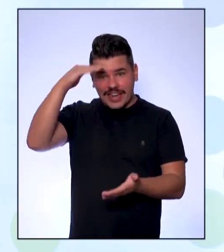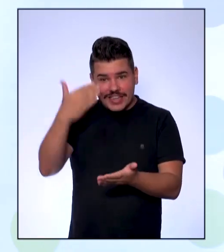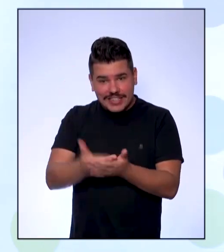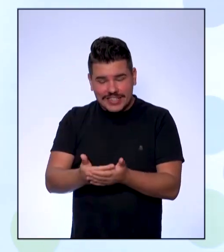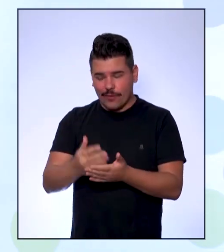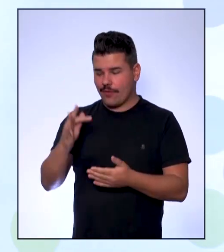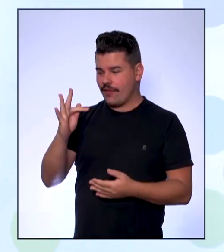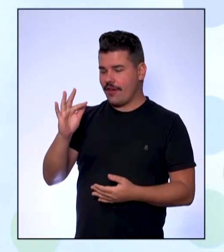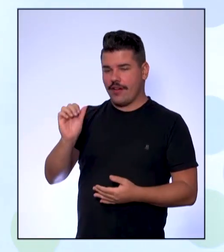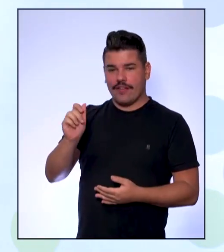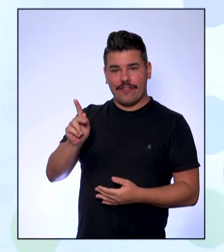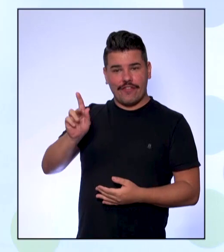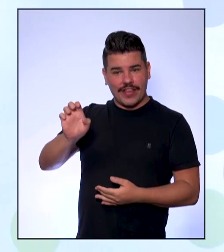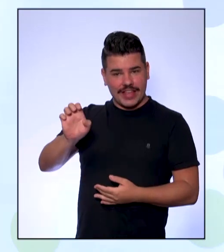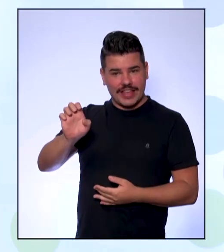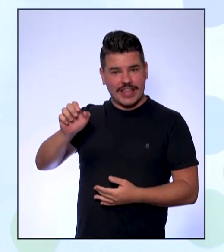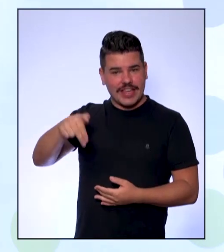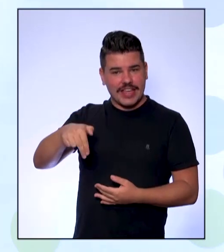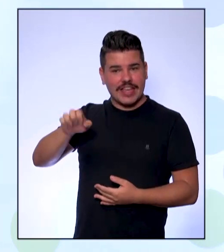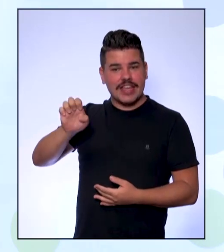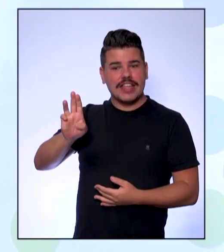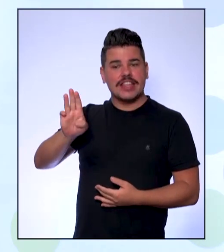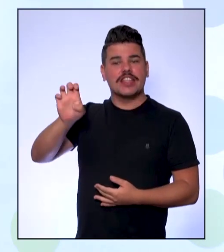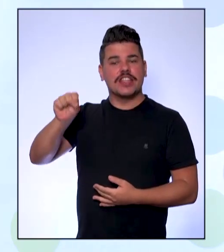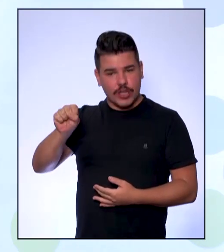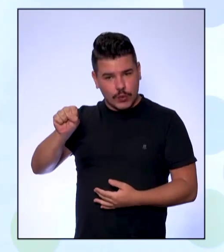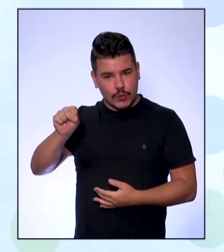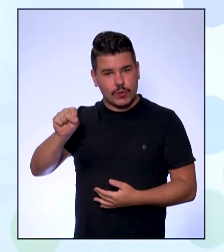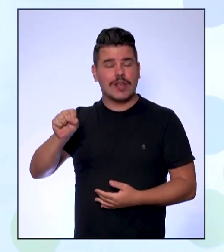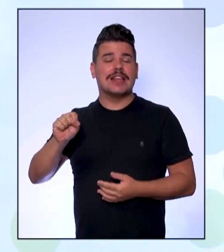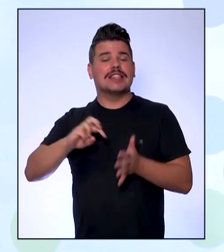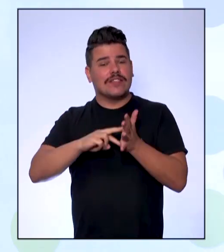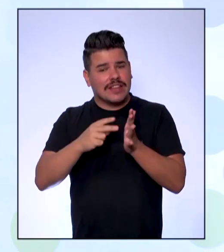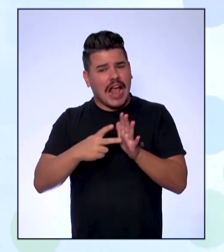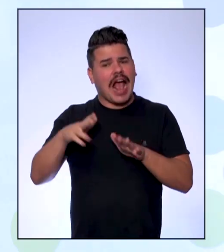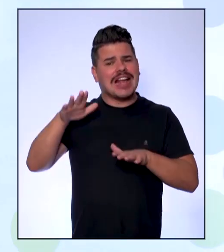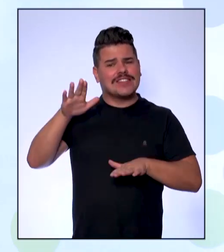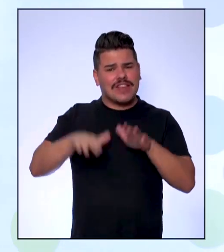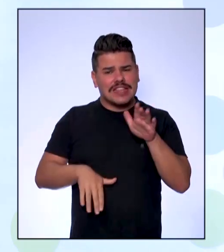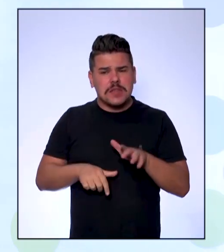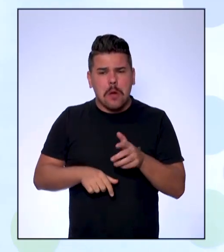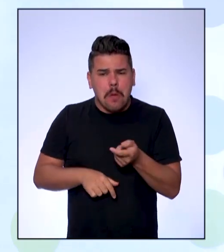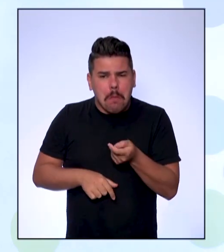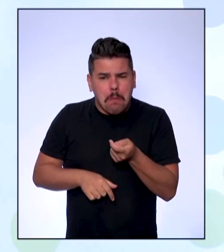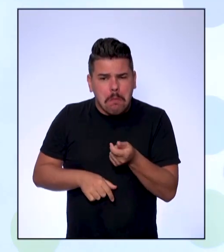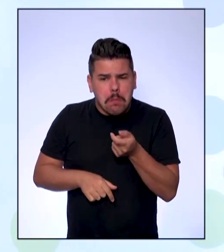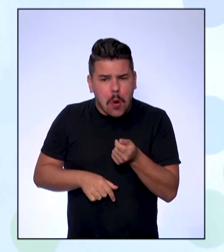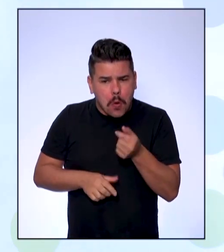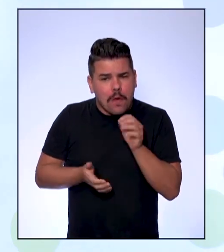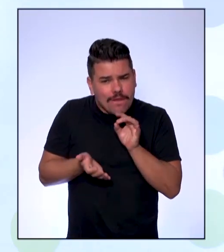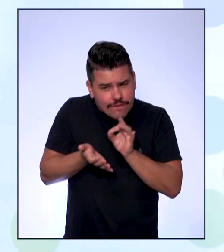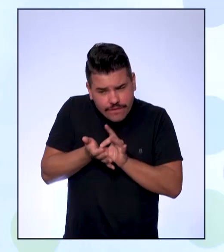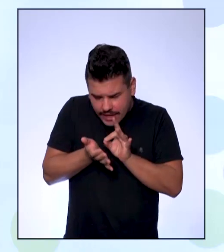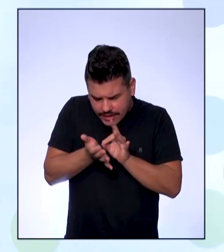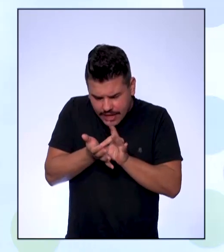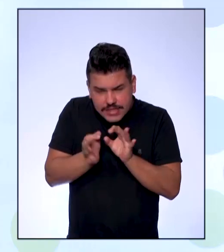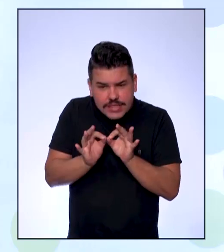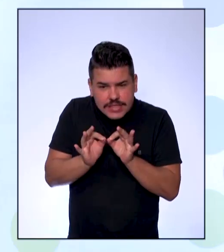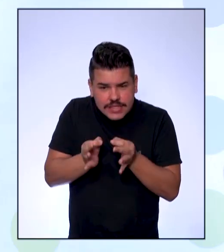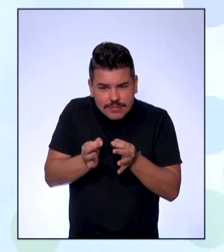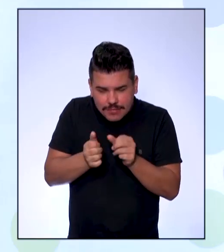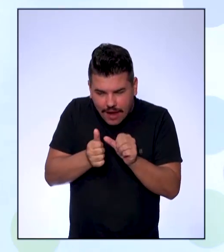fake news, mas ele também pode ser notícias que têm um fundinho de verdade, mas foram manipuladas para que a gente